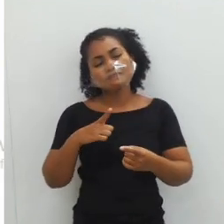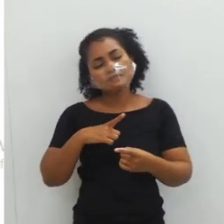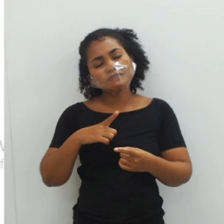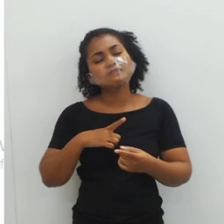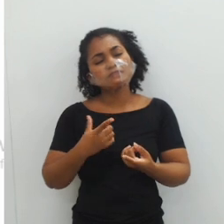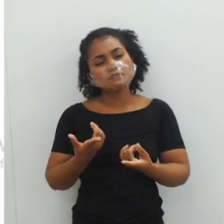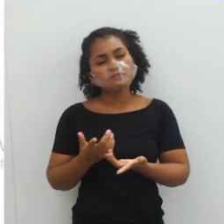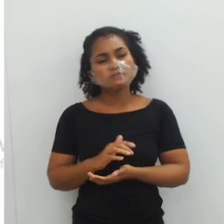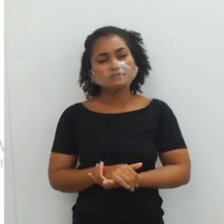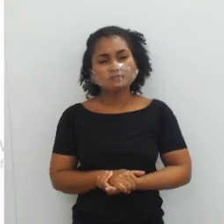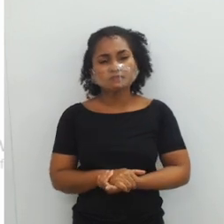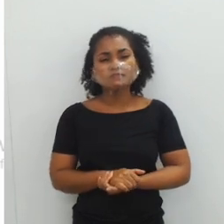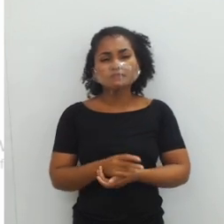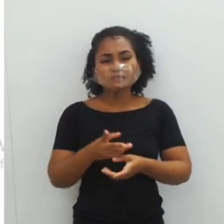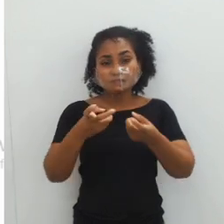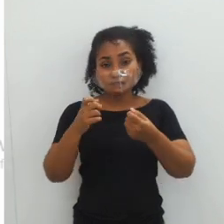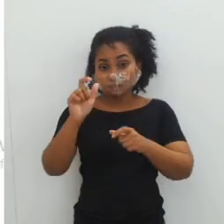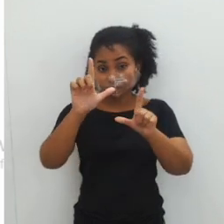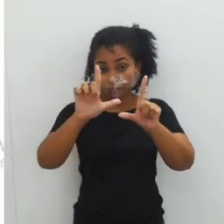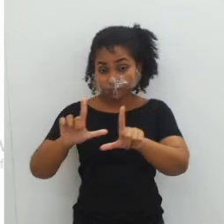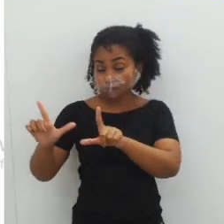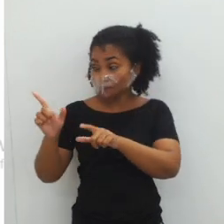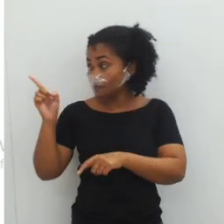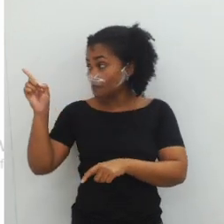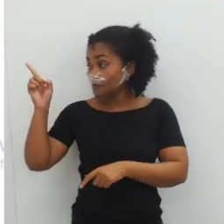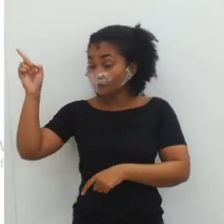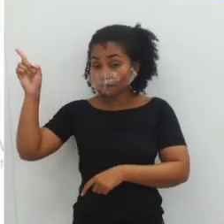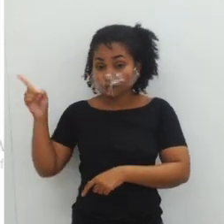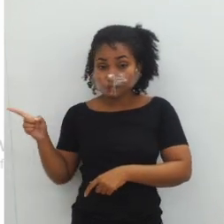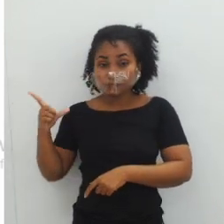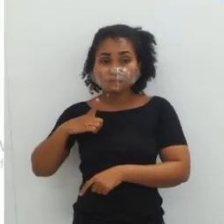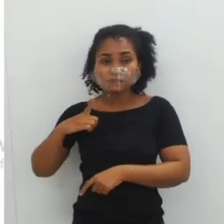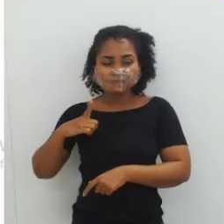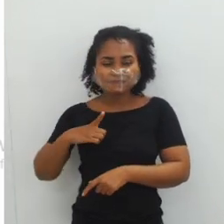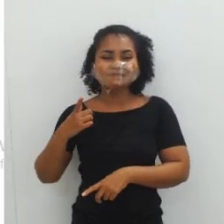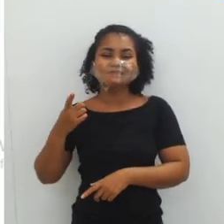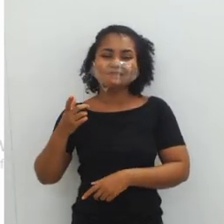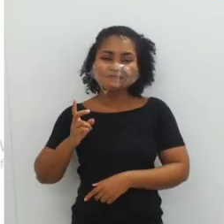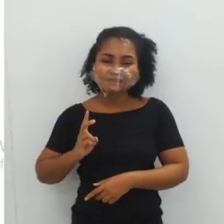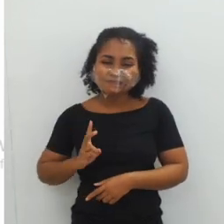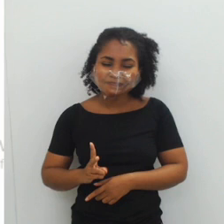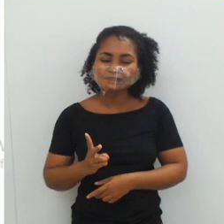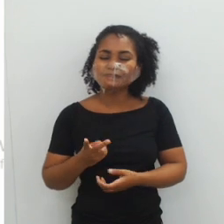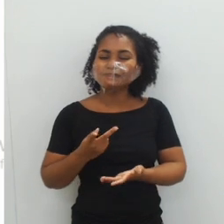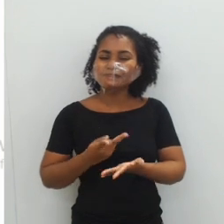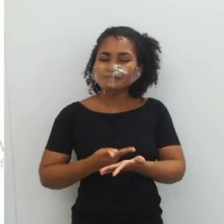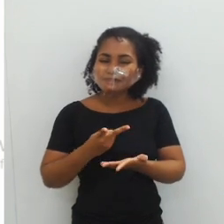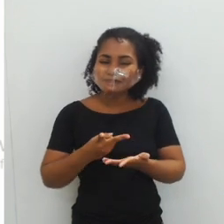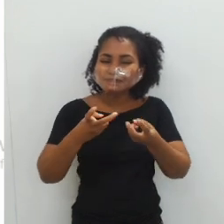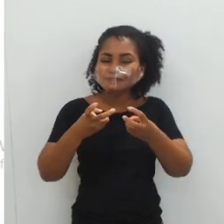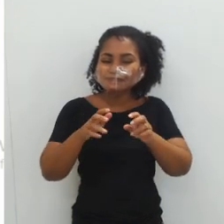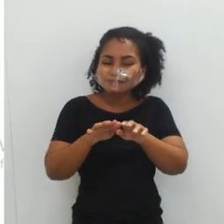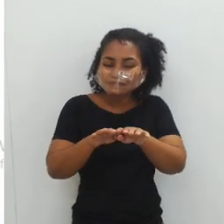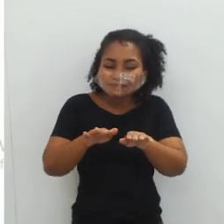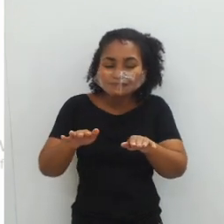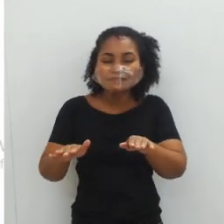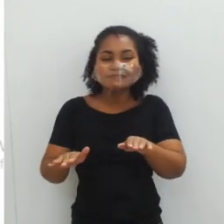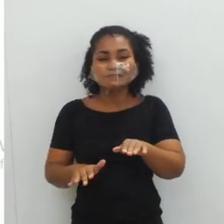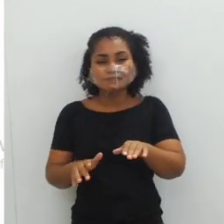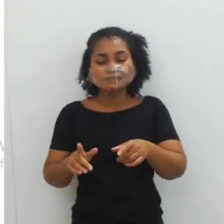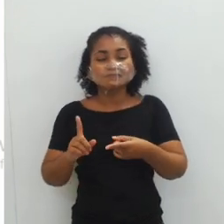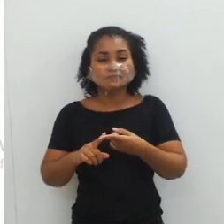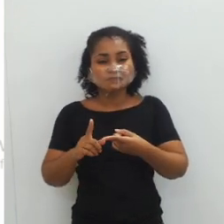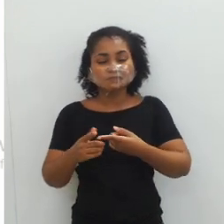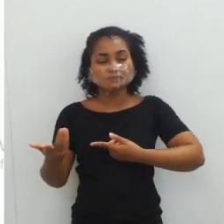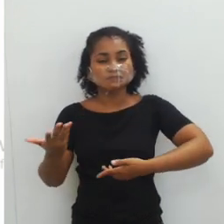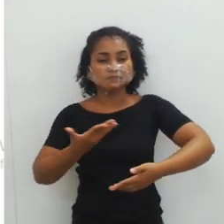mesmo tempo, como a gente vê nessas duas charges, cada vez mais há essa diferença